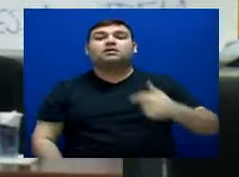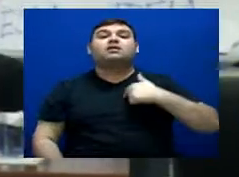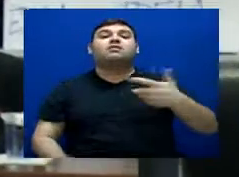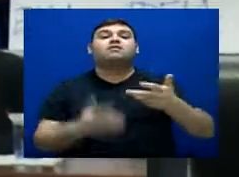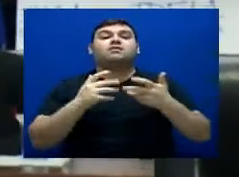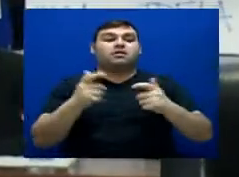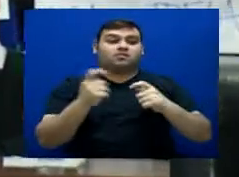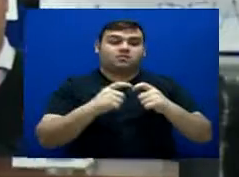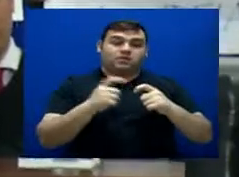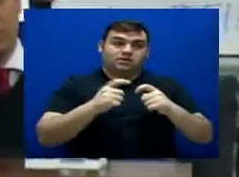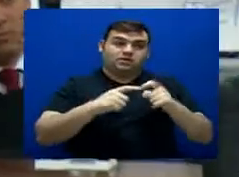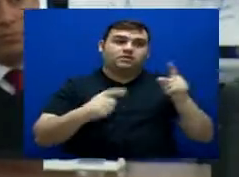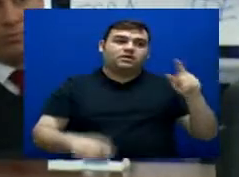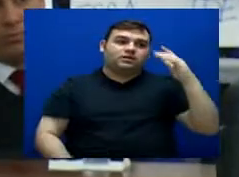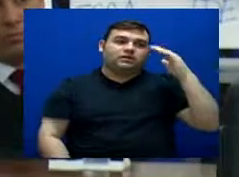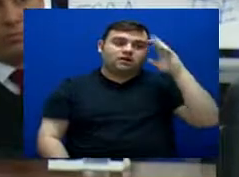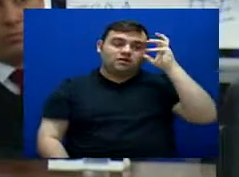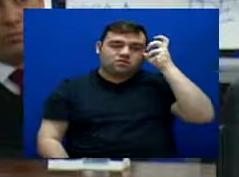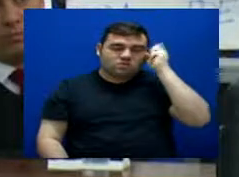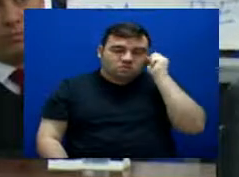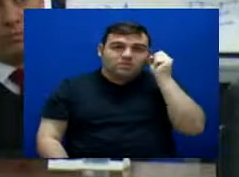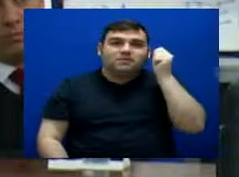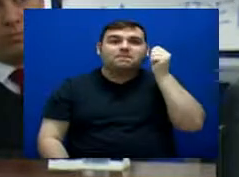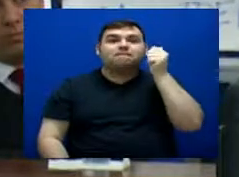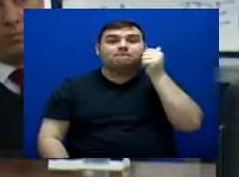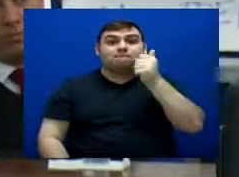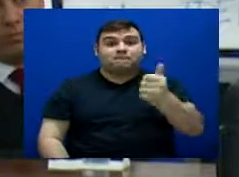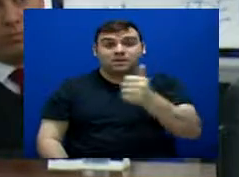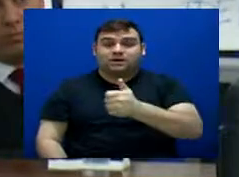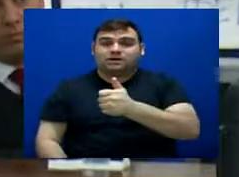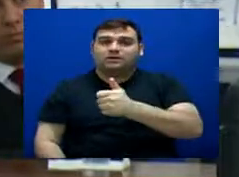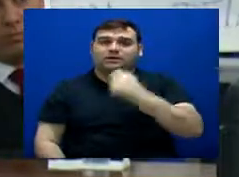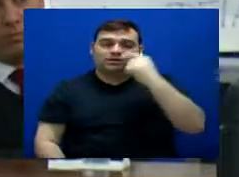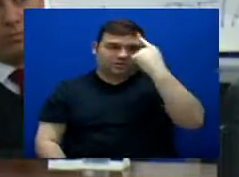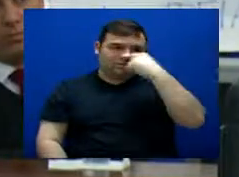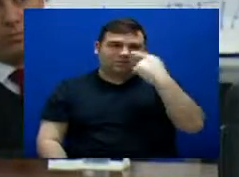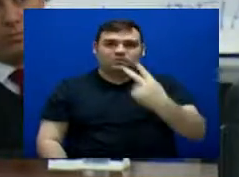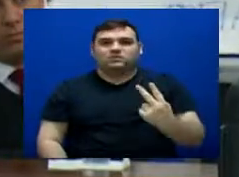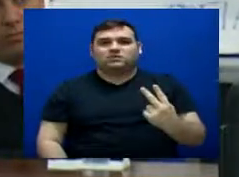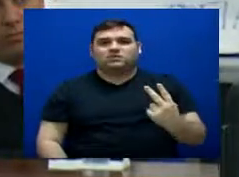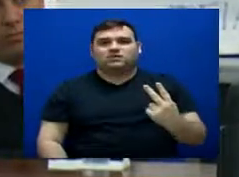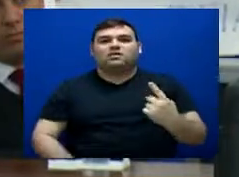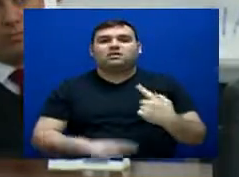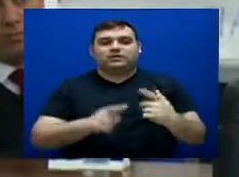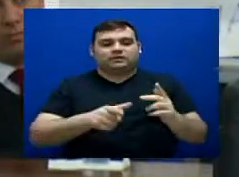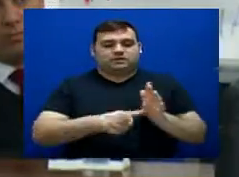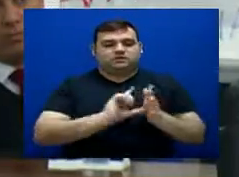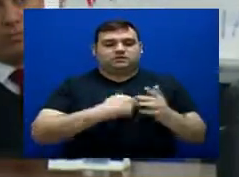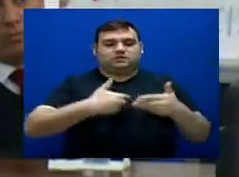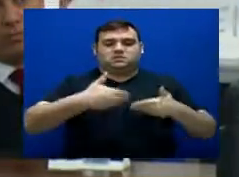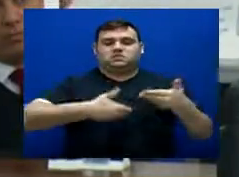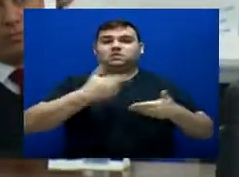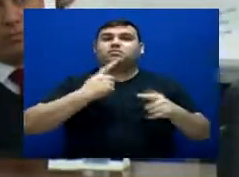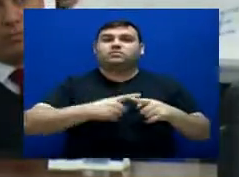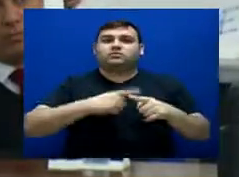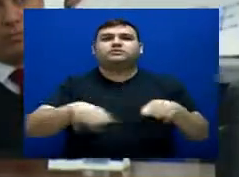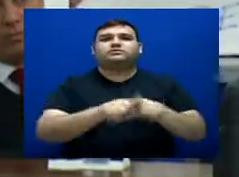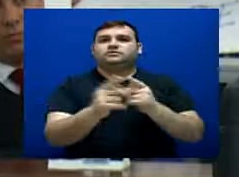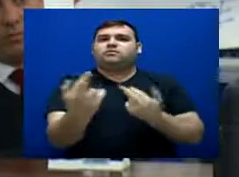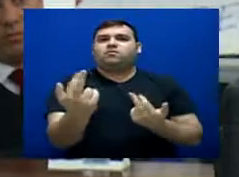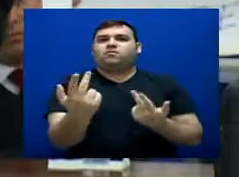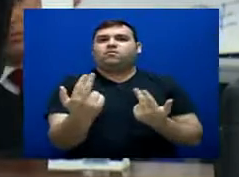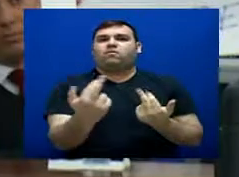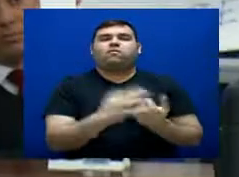atendido por um médico que tenha dormido pelo menos 2 horas antes de me atender. E espero mesmo para Vossa